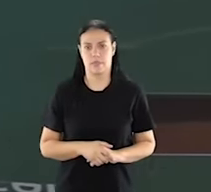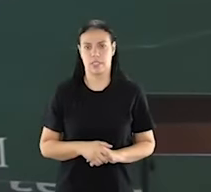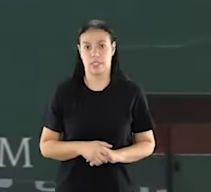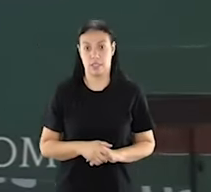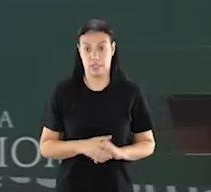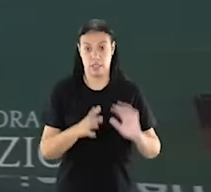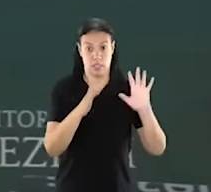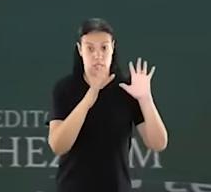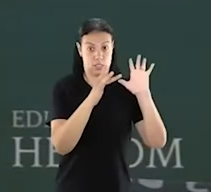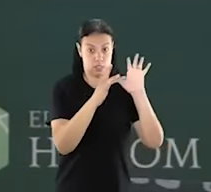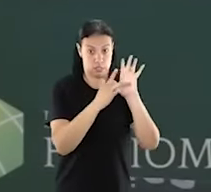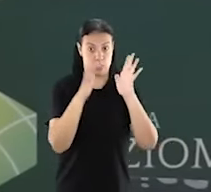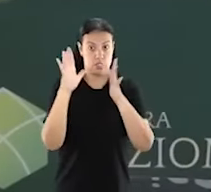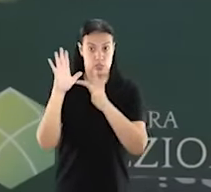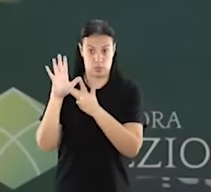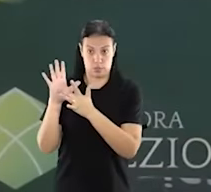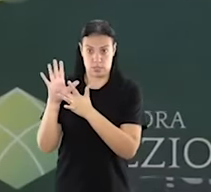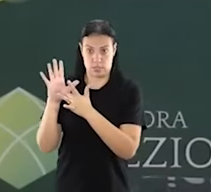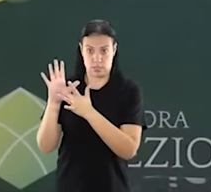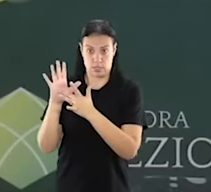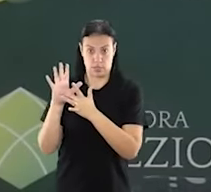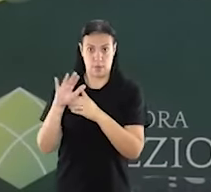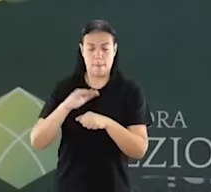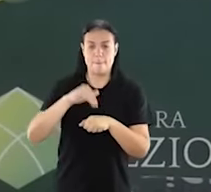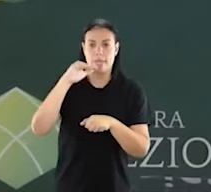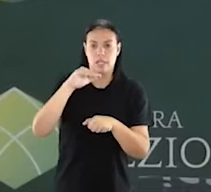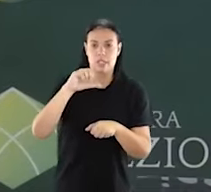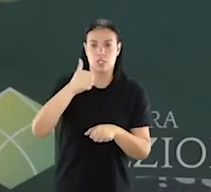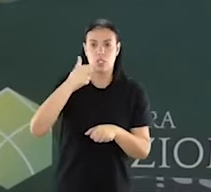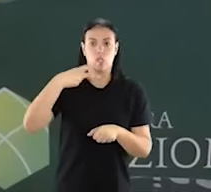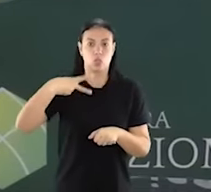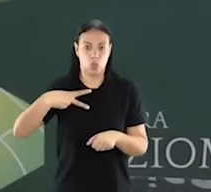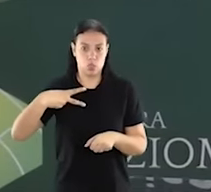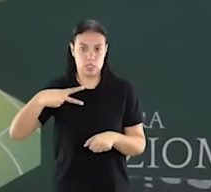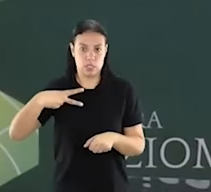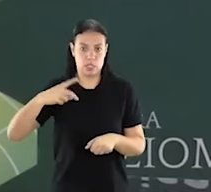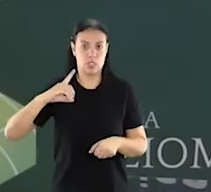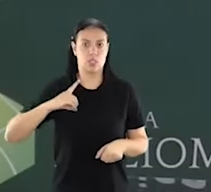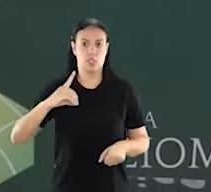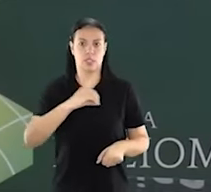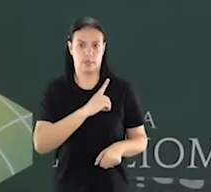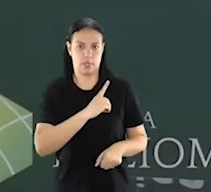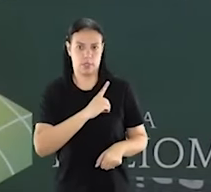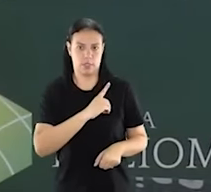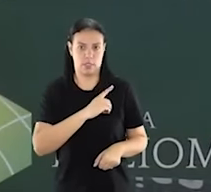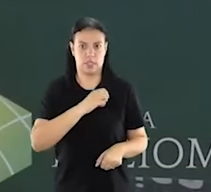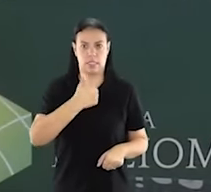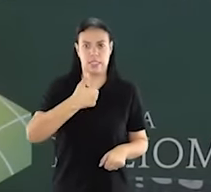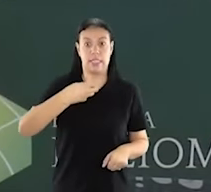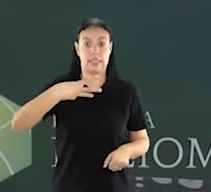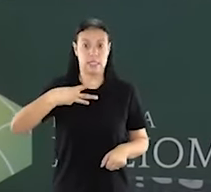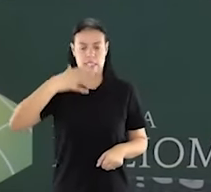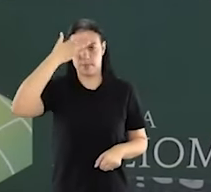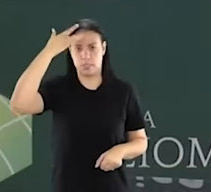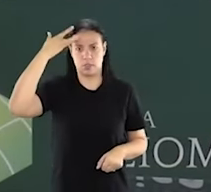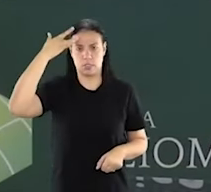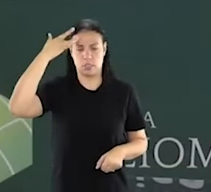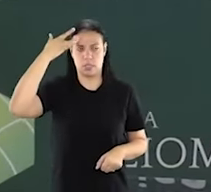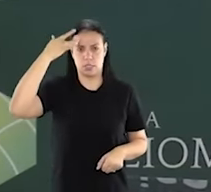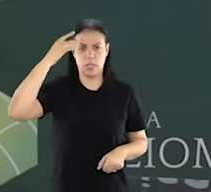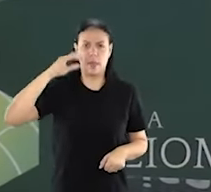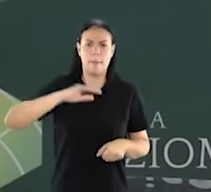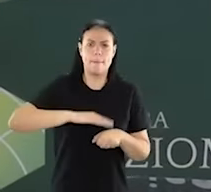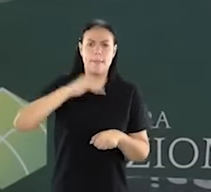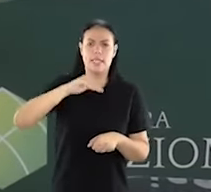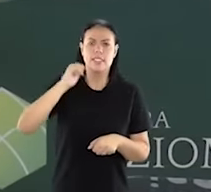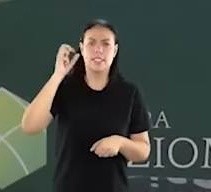12 discípulos, 13 pessoas. Maria Madalena, Joana e Susana, 16 pessoas. Mas